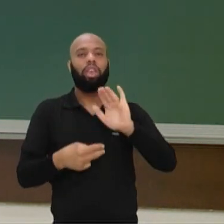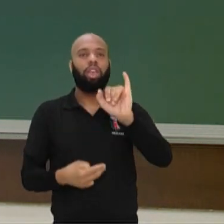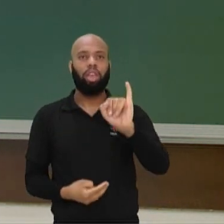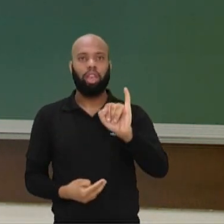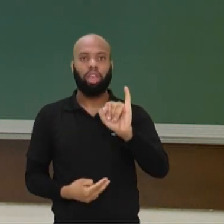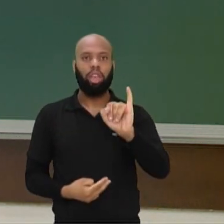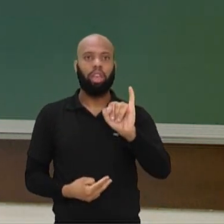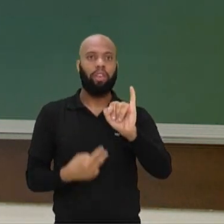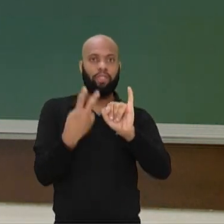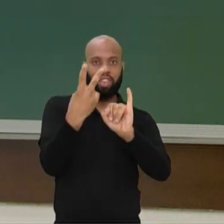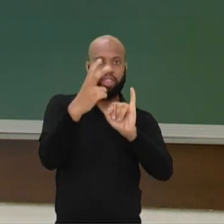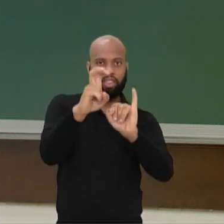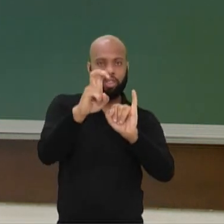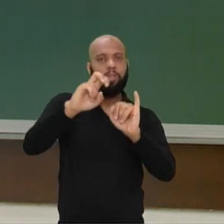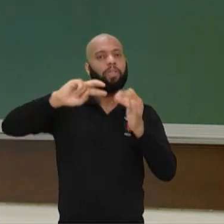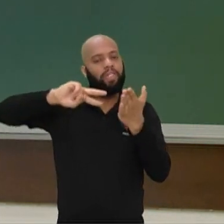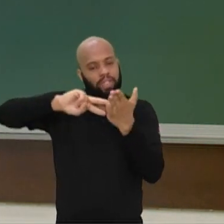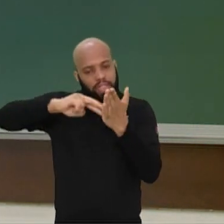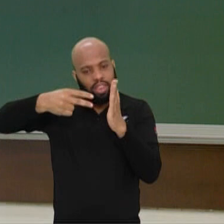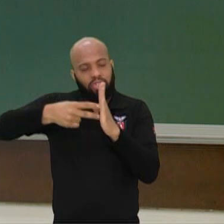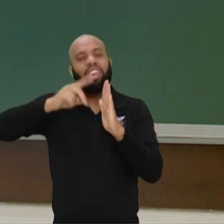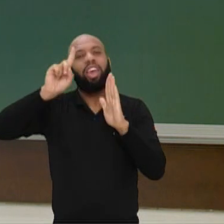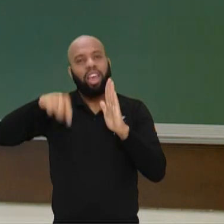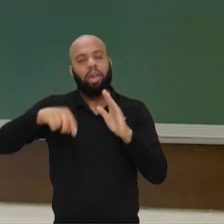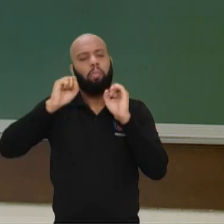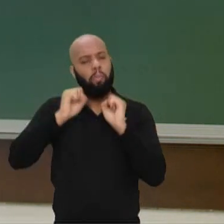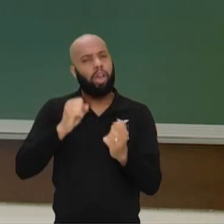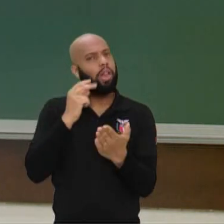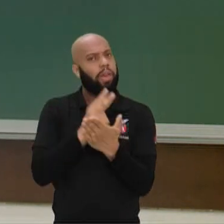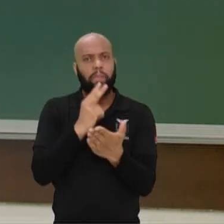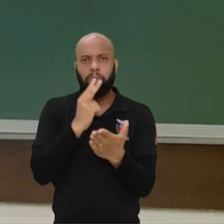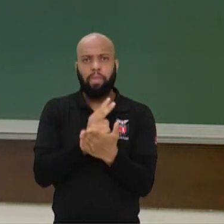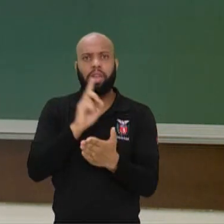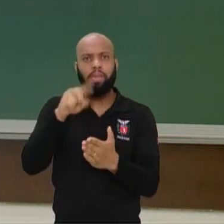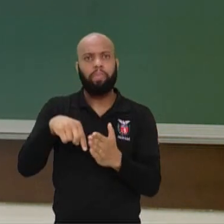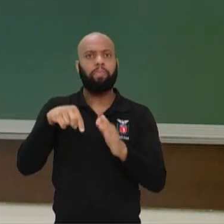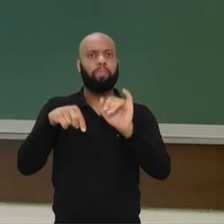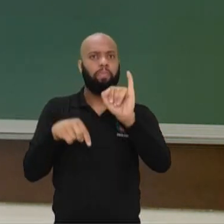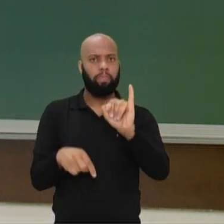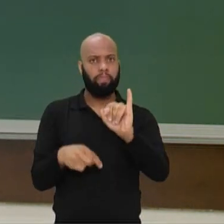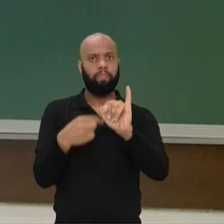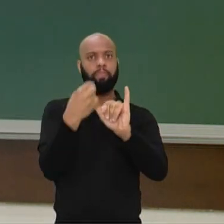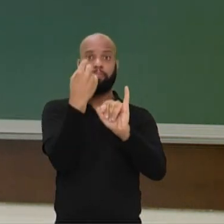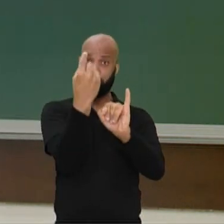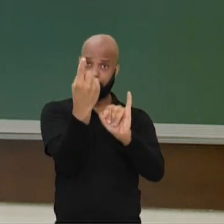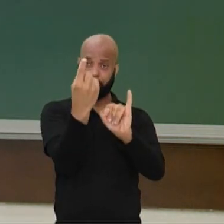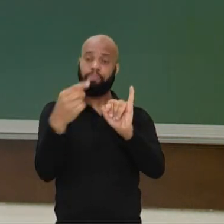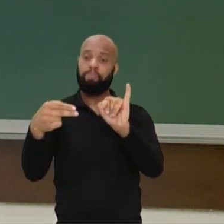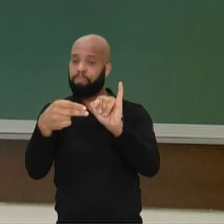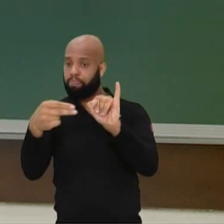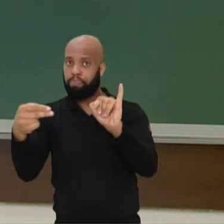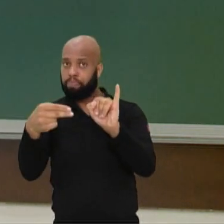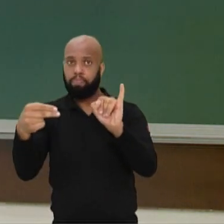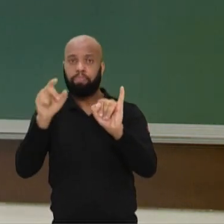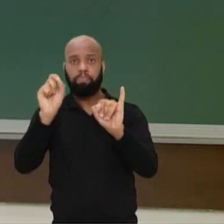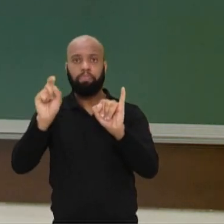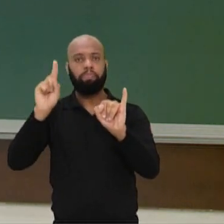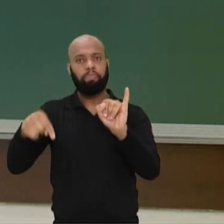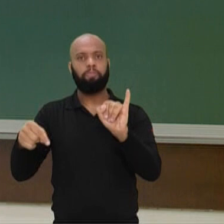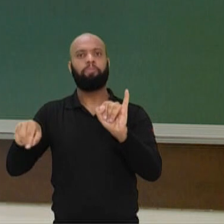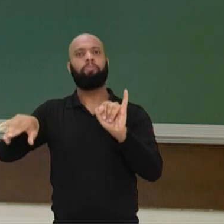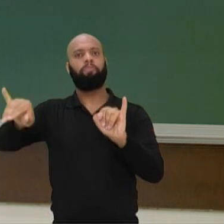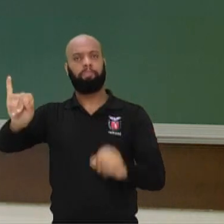elevado a 25 é a mesma coisa do que i elevado a 1. i elevado a 1 é o